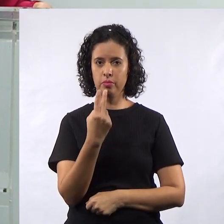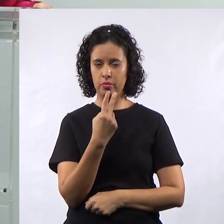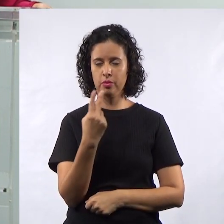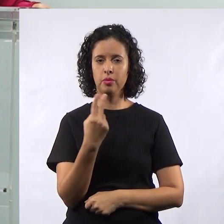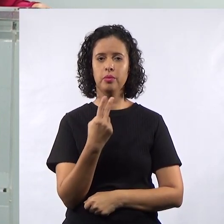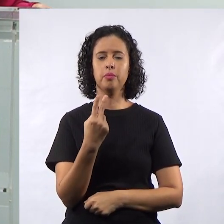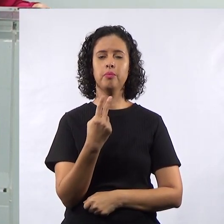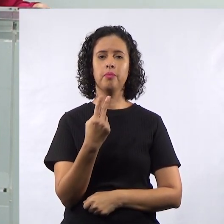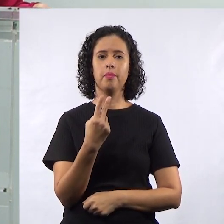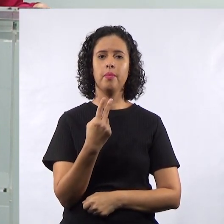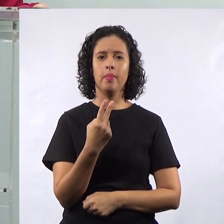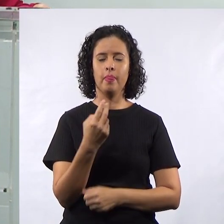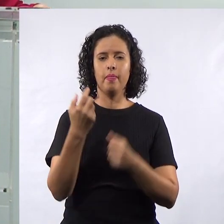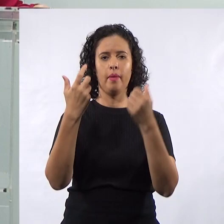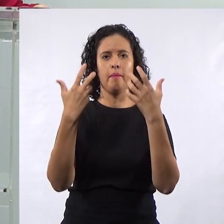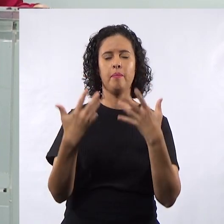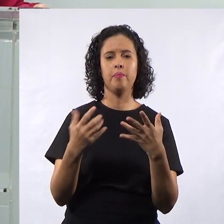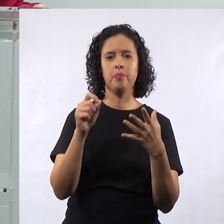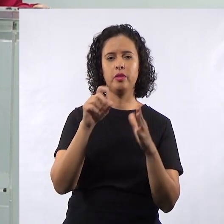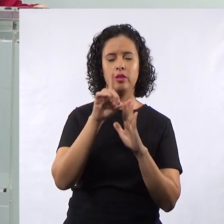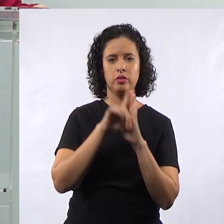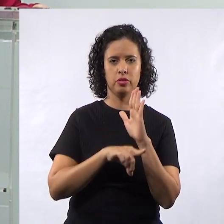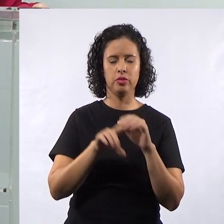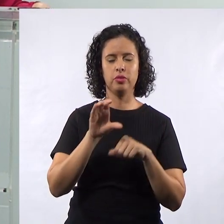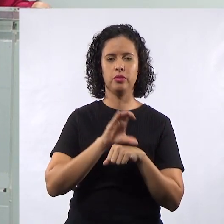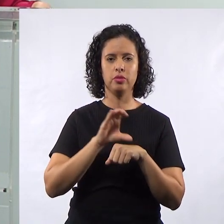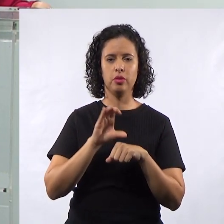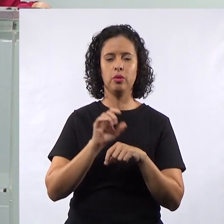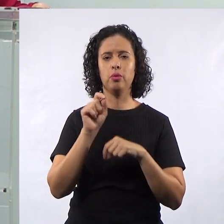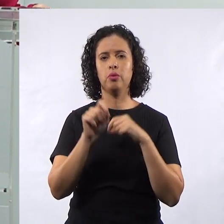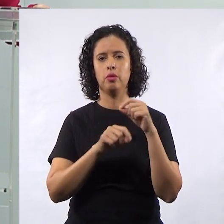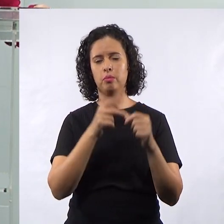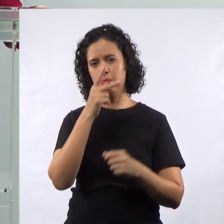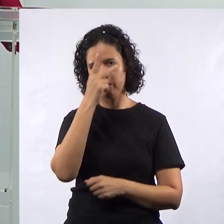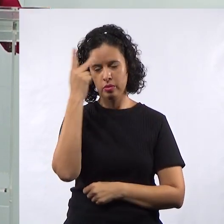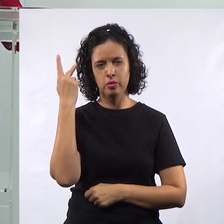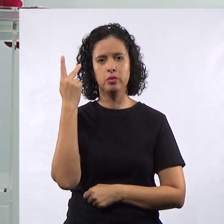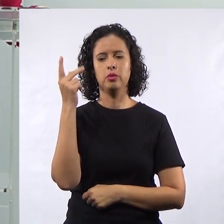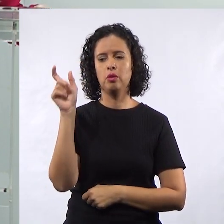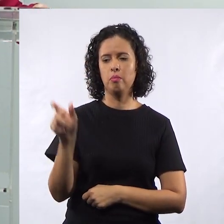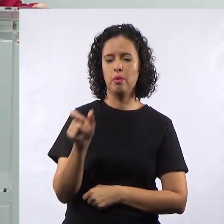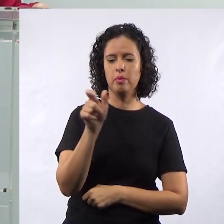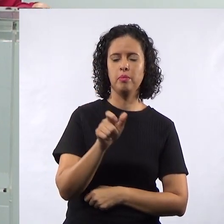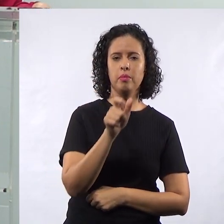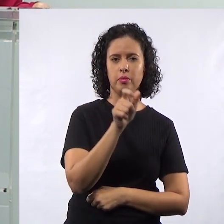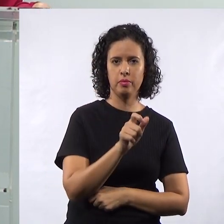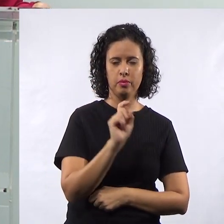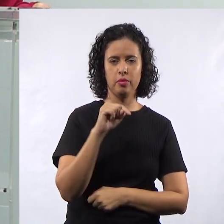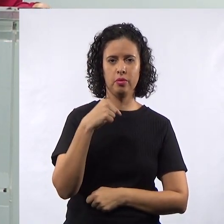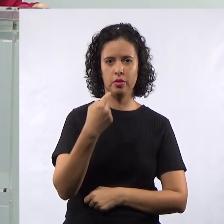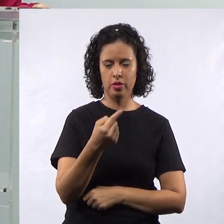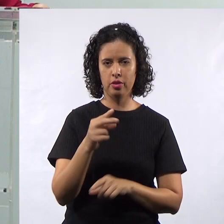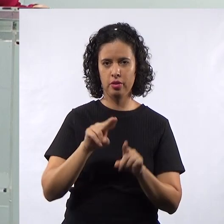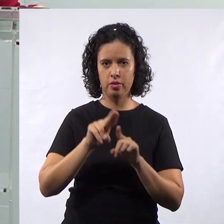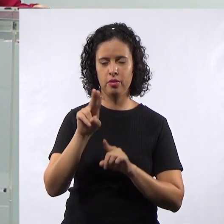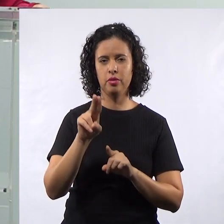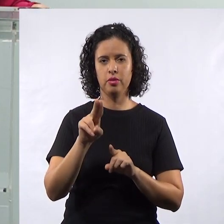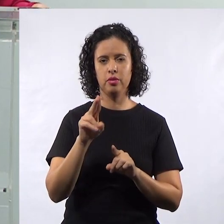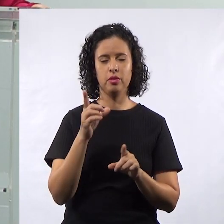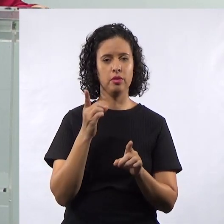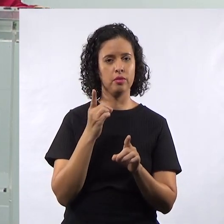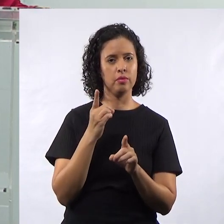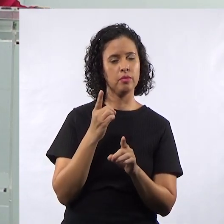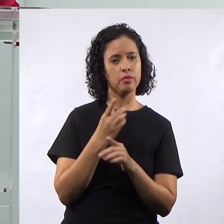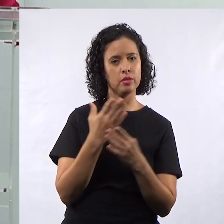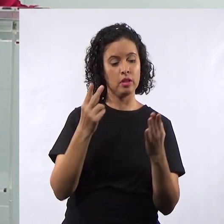tá? Vamos falar aí sobre direito civil, vamos saber o que é pessoa natural, o que é pessoa física, na próxima unidade. Eu